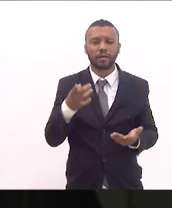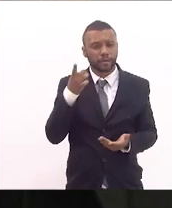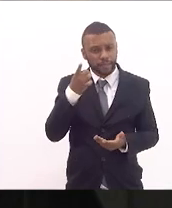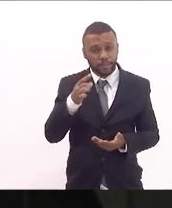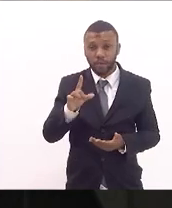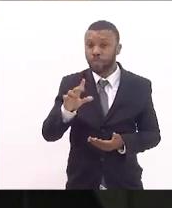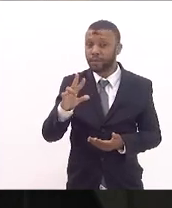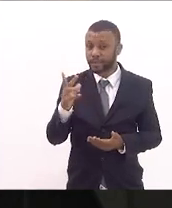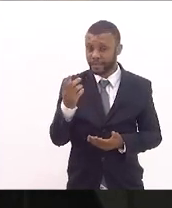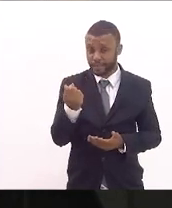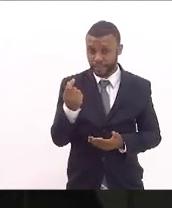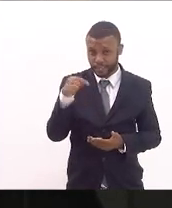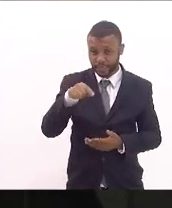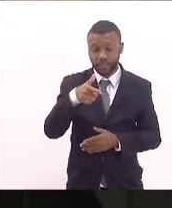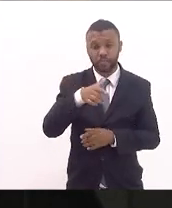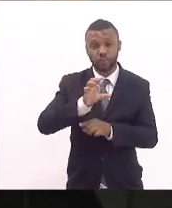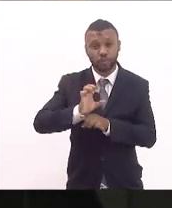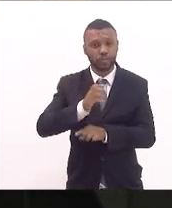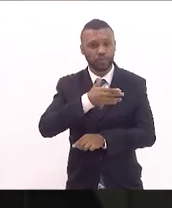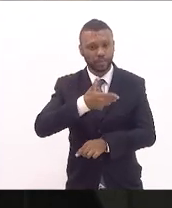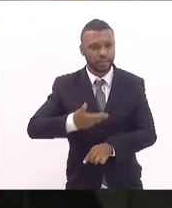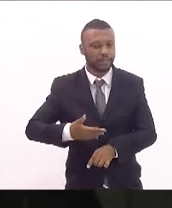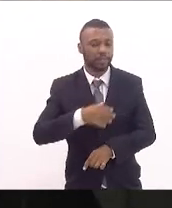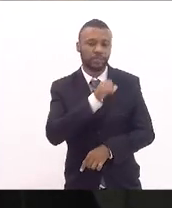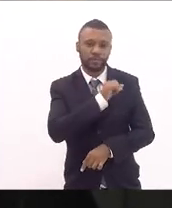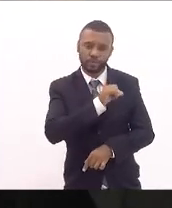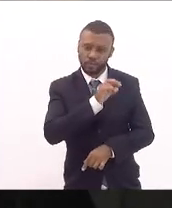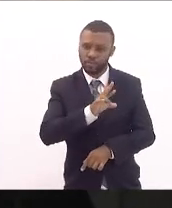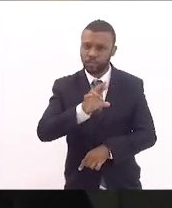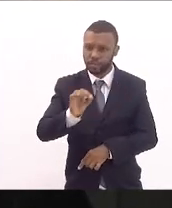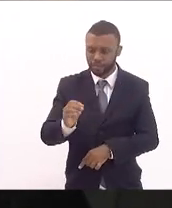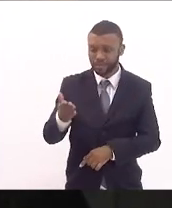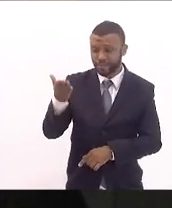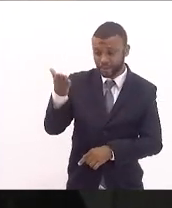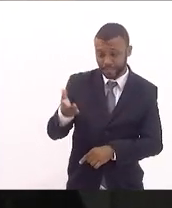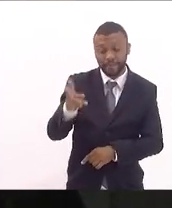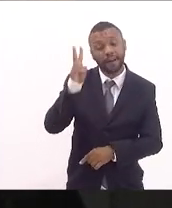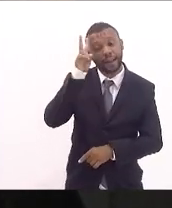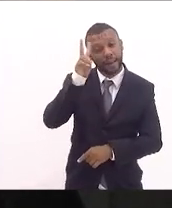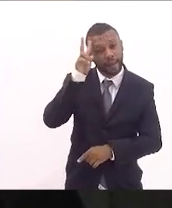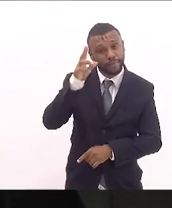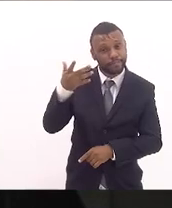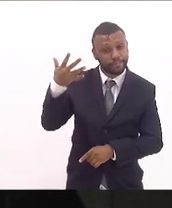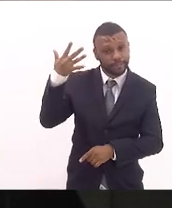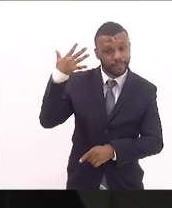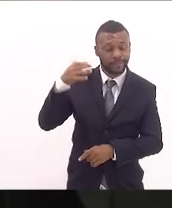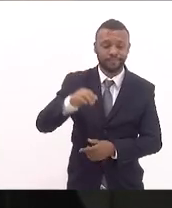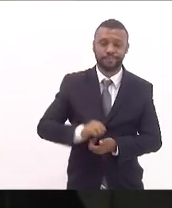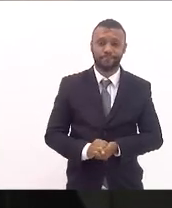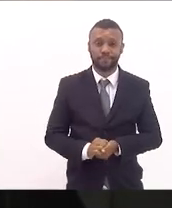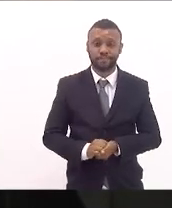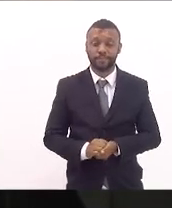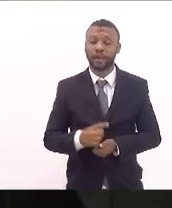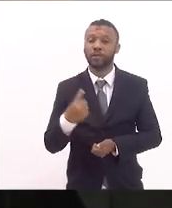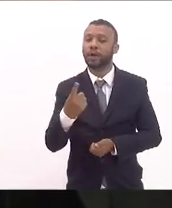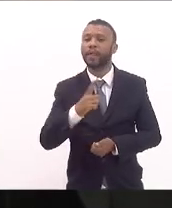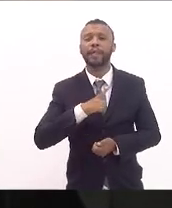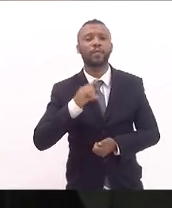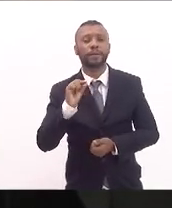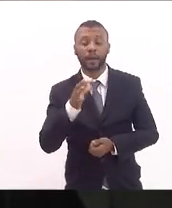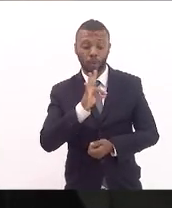Janeiro a vossa excelência' de lembrar e nós temos piso salarial